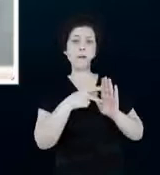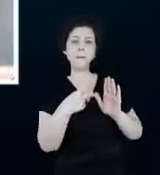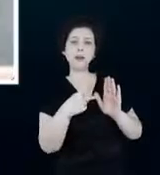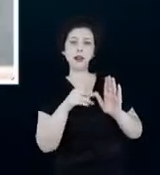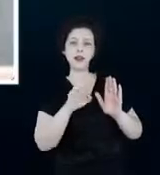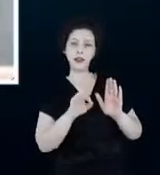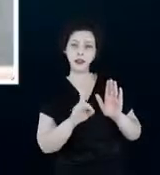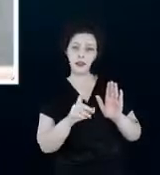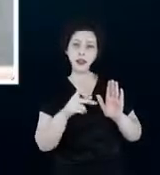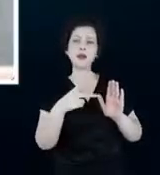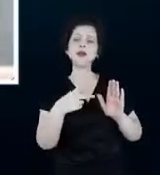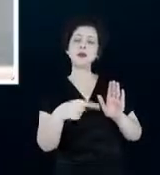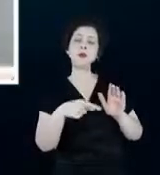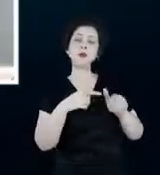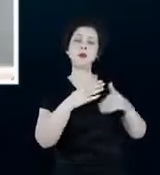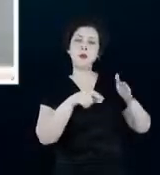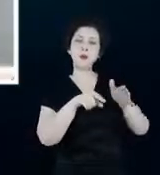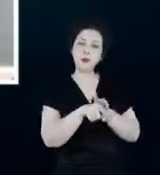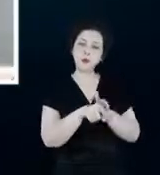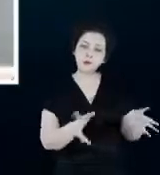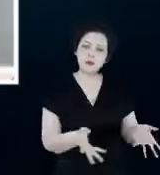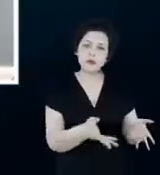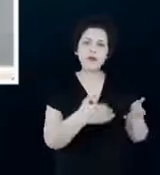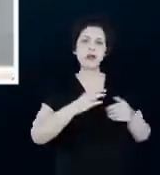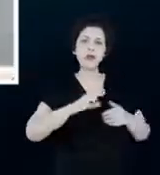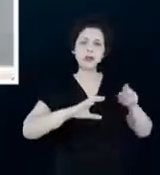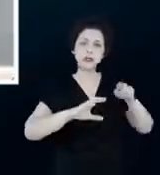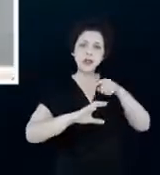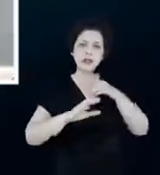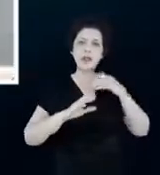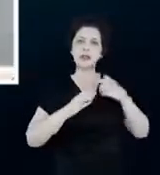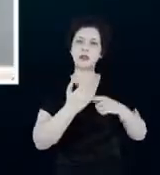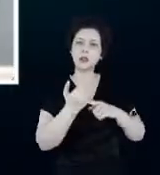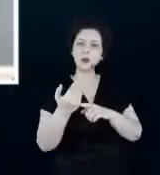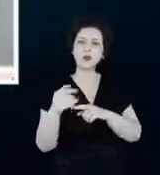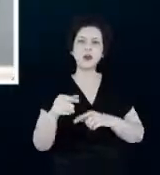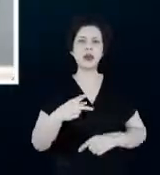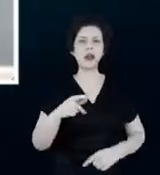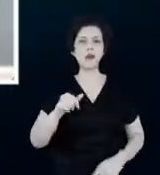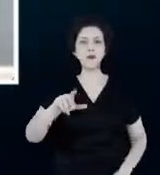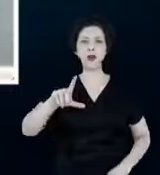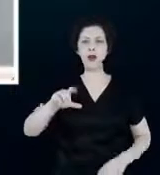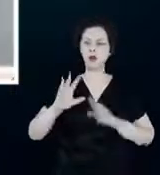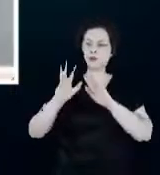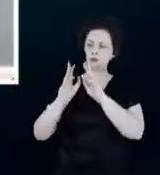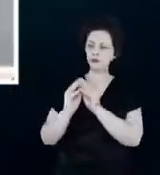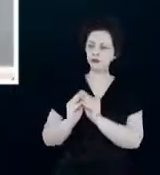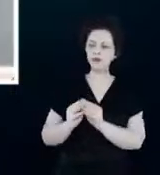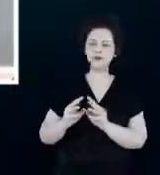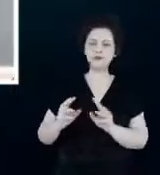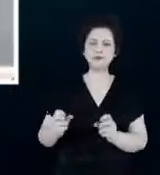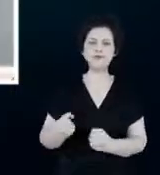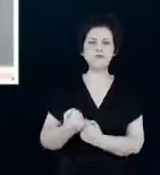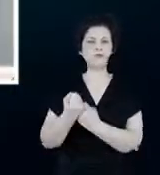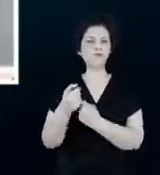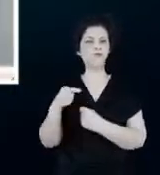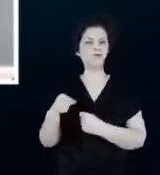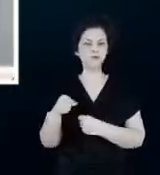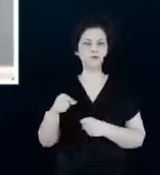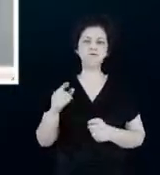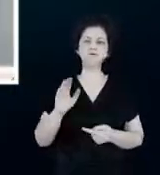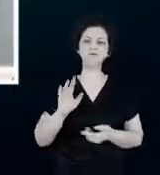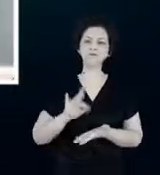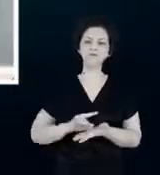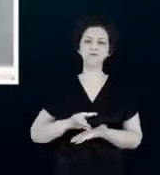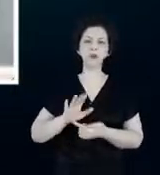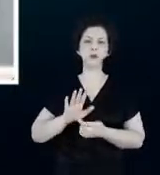para o fomento à ciência e tecnologia. Acho que a apresentação do Paulo também reforçou isso, né, o quanto que